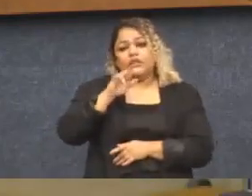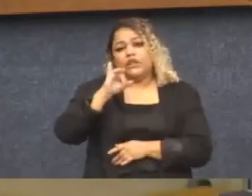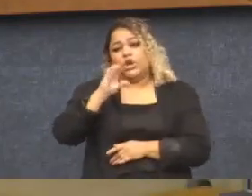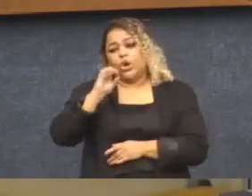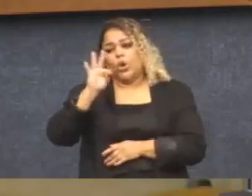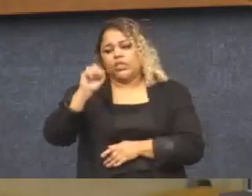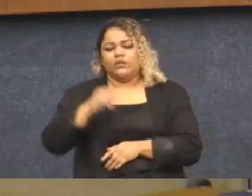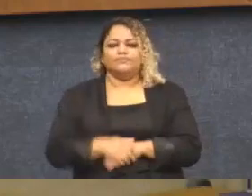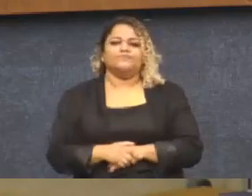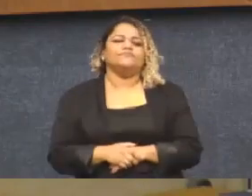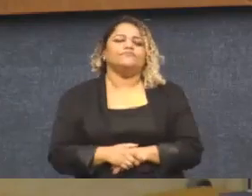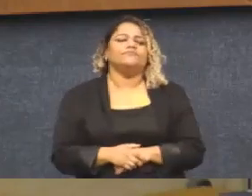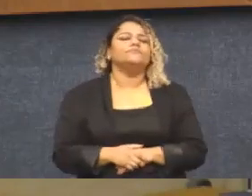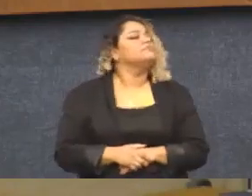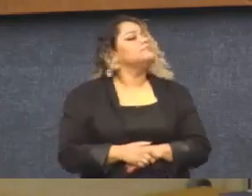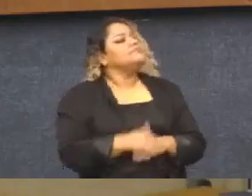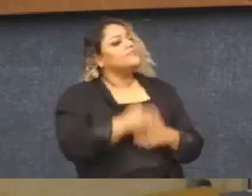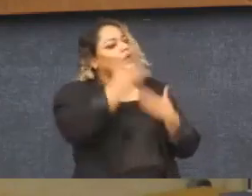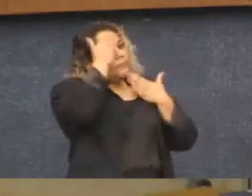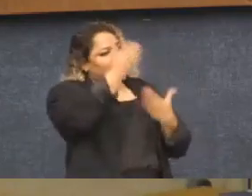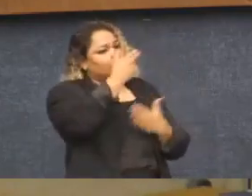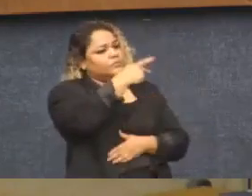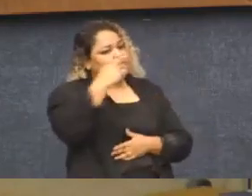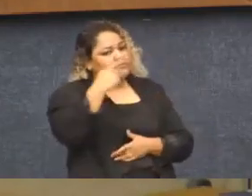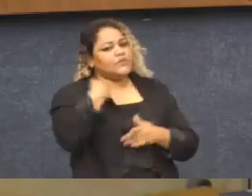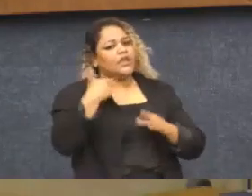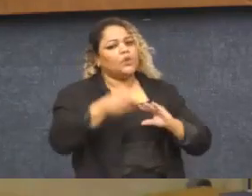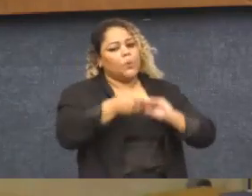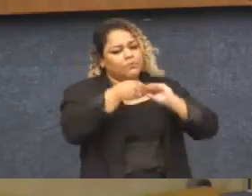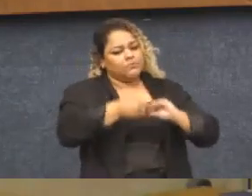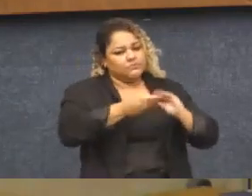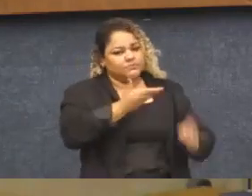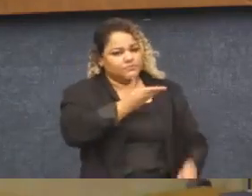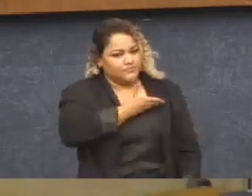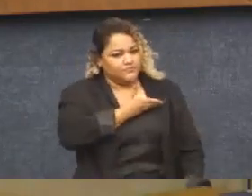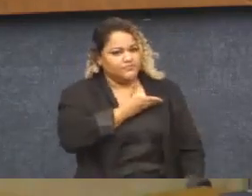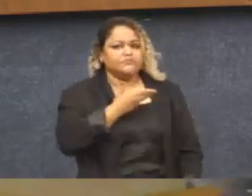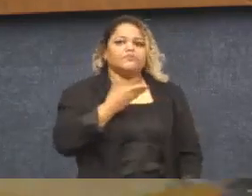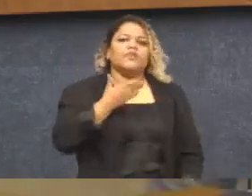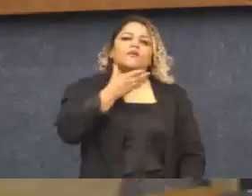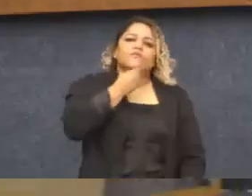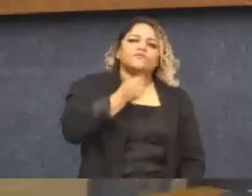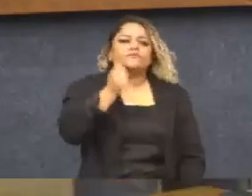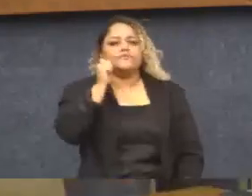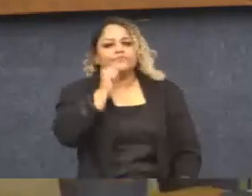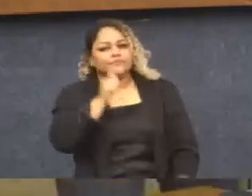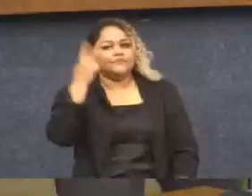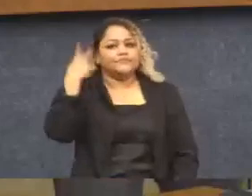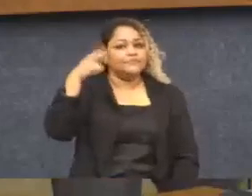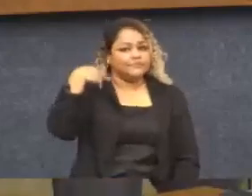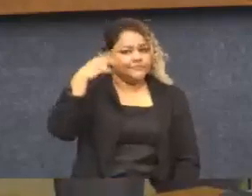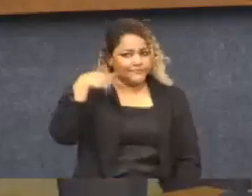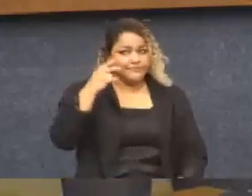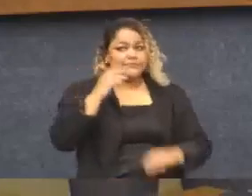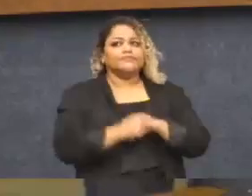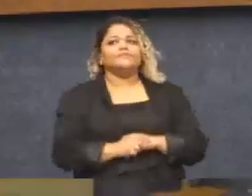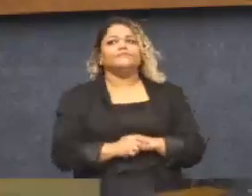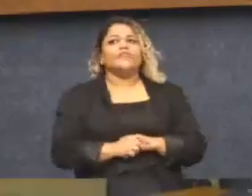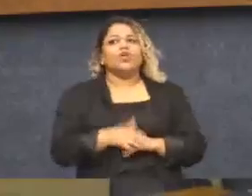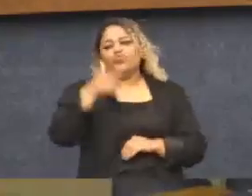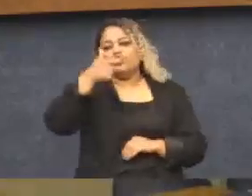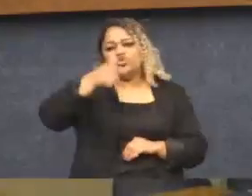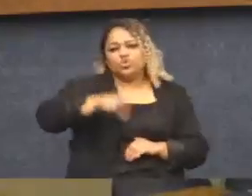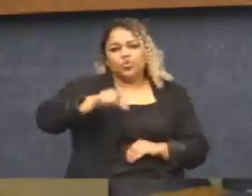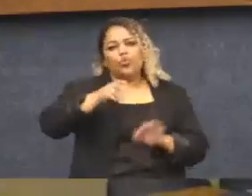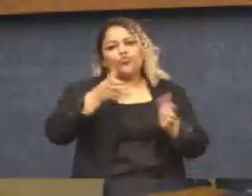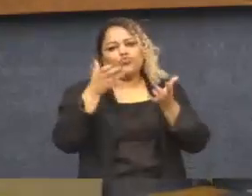presidente. Quero cumprimentar os meus colegas vereadores, vereadoras. Eu quero, mais uma vez, falar aqui sobre o